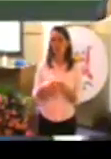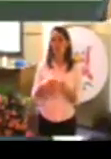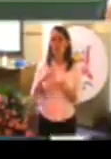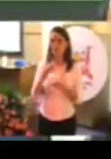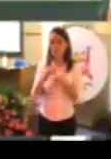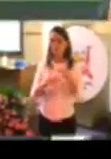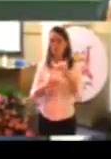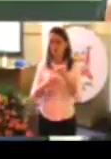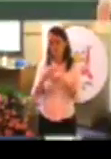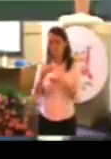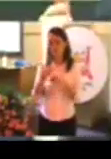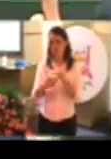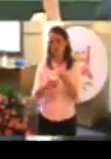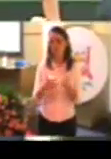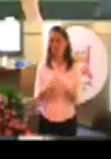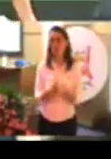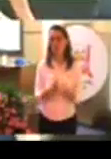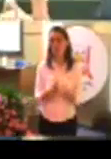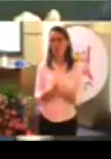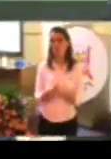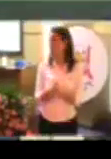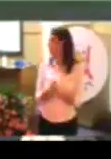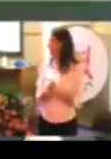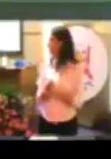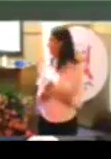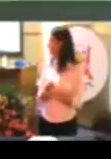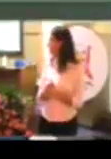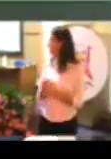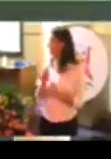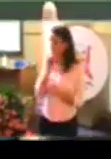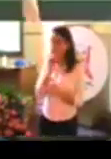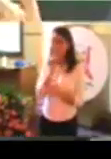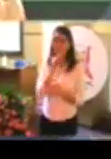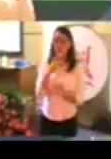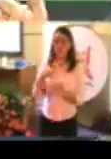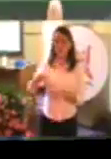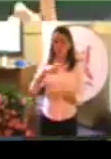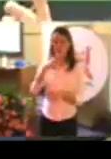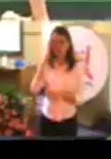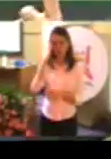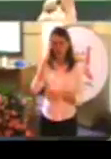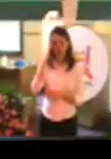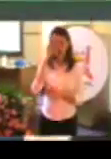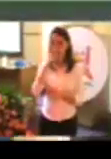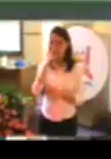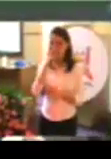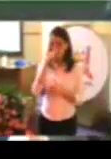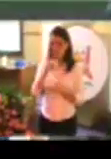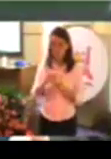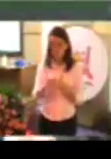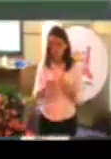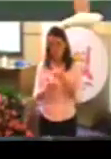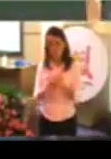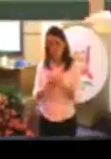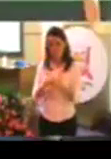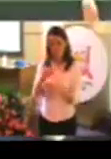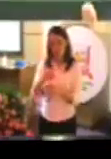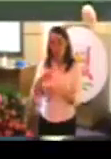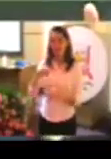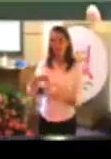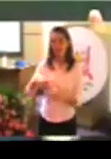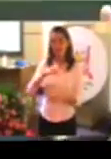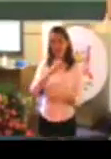caminhada das mil léguas começa com o primeiro passo. Nós estamos ainda dando os primeiros passos.